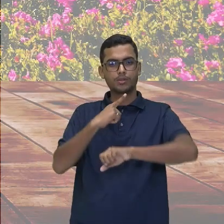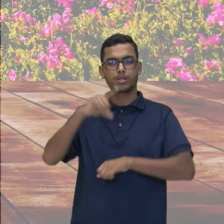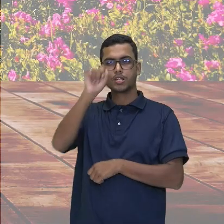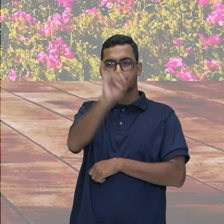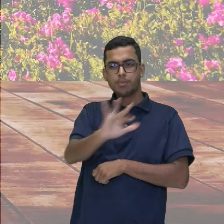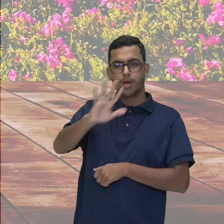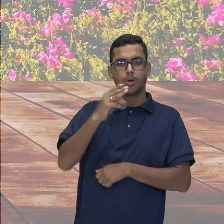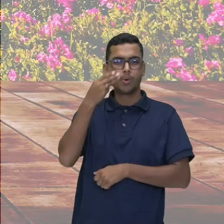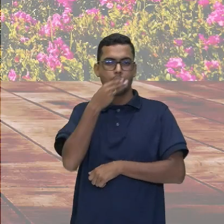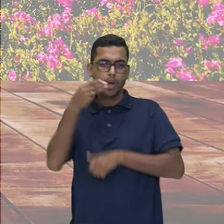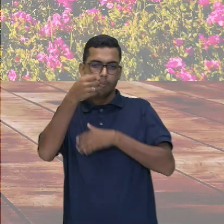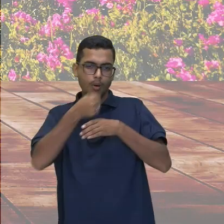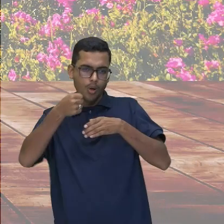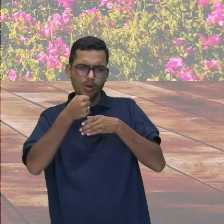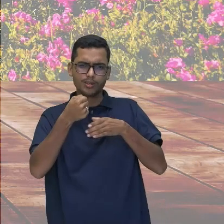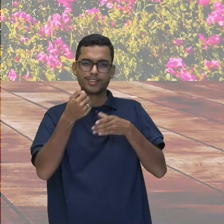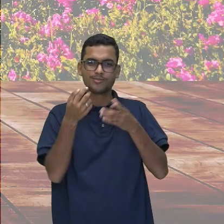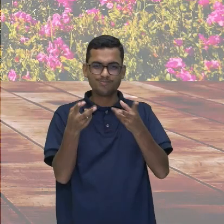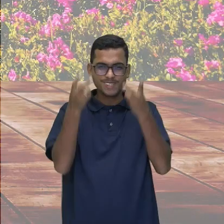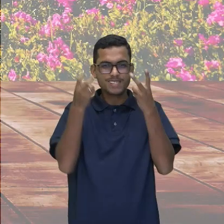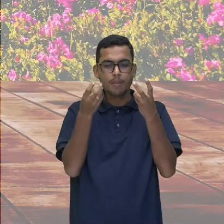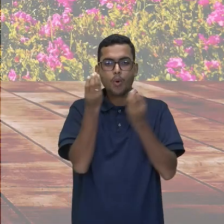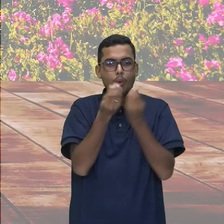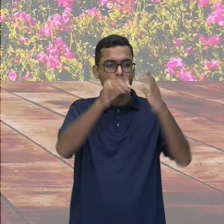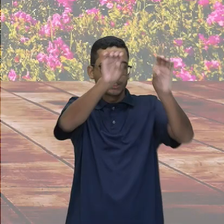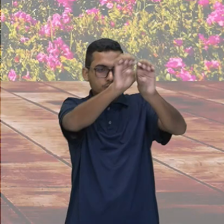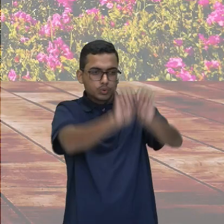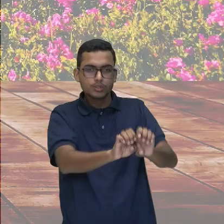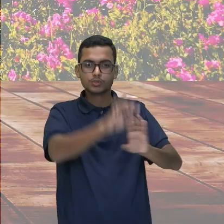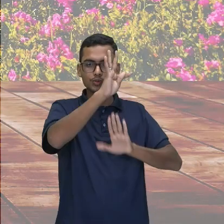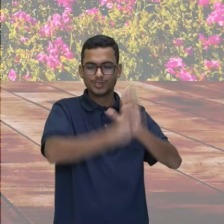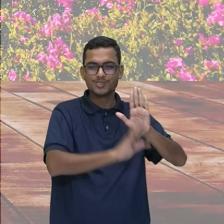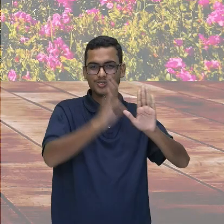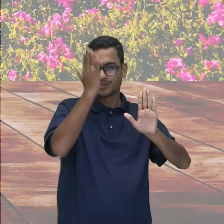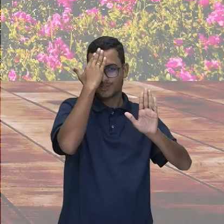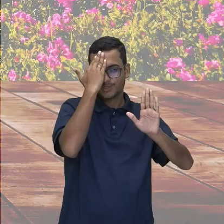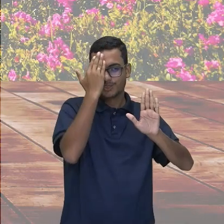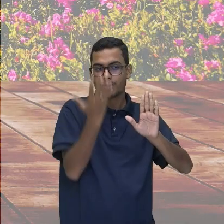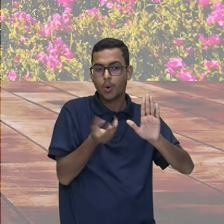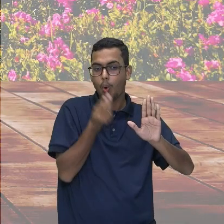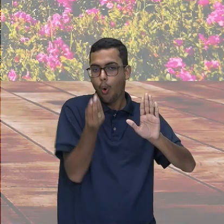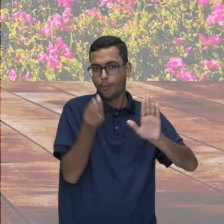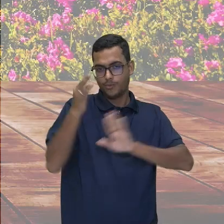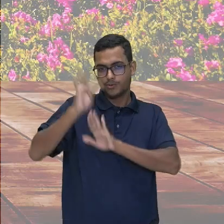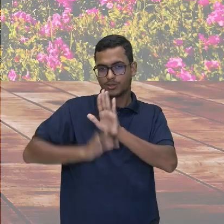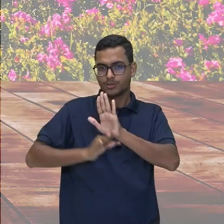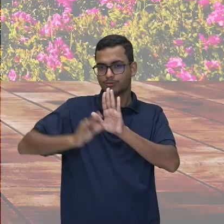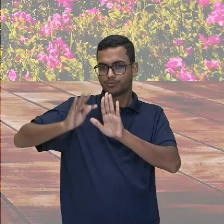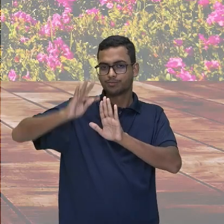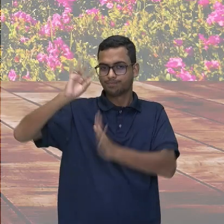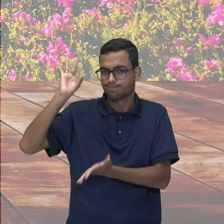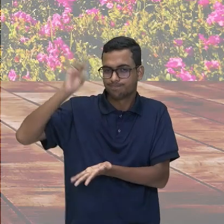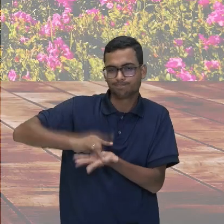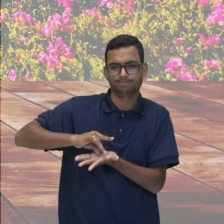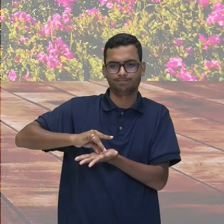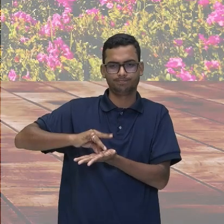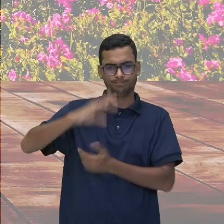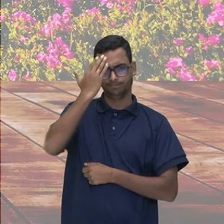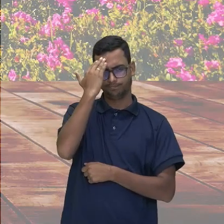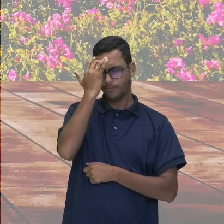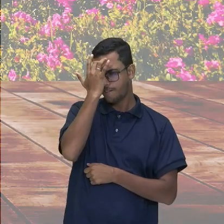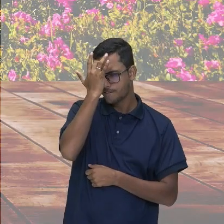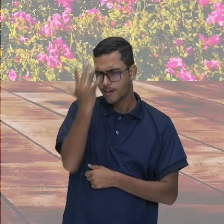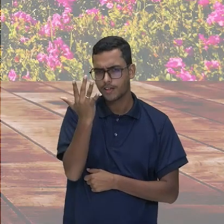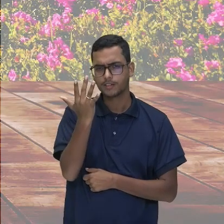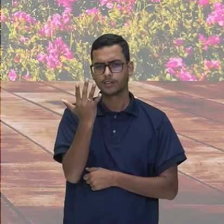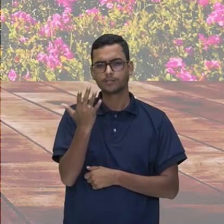doce, de uma comida, não é verdade? Você observou o quê? O layout do texto. Fácil, né? Até aí tá tudo bonito.